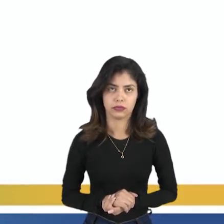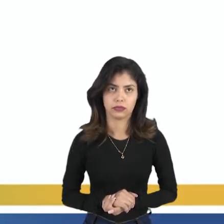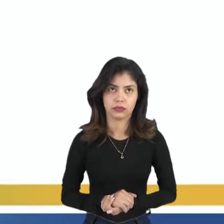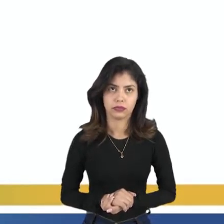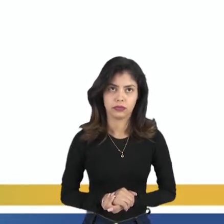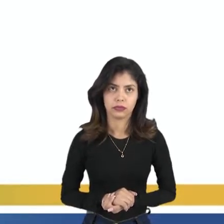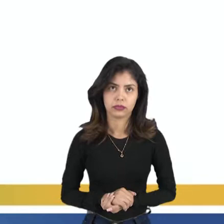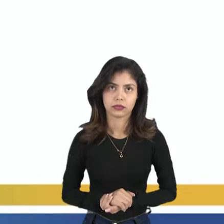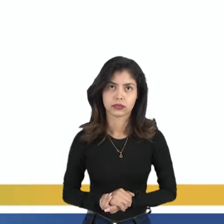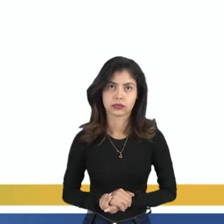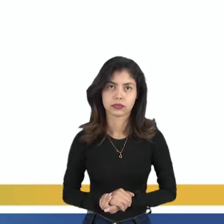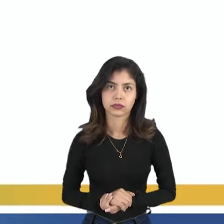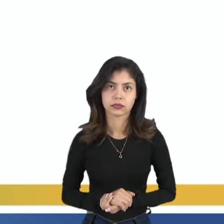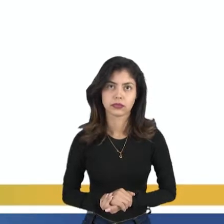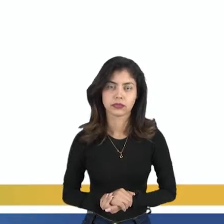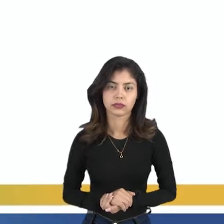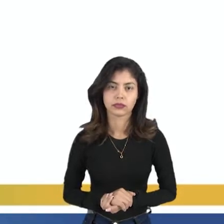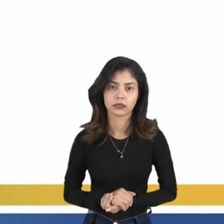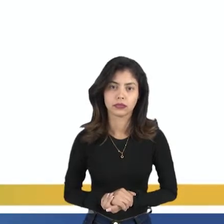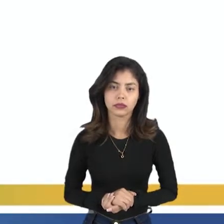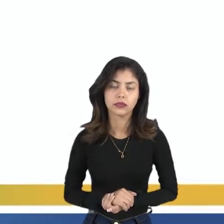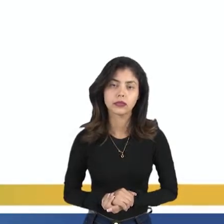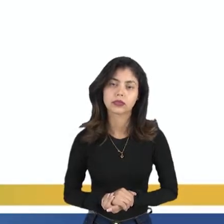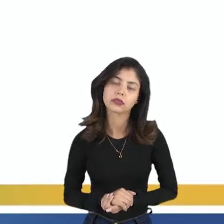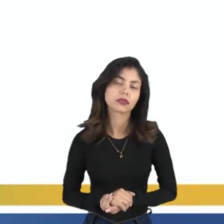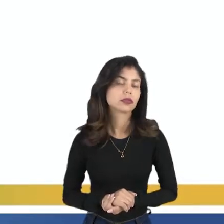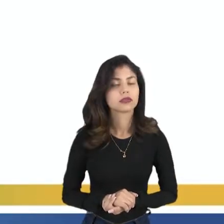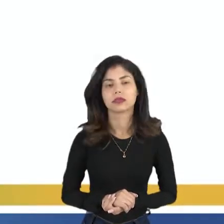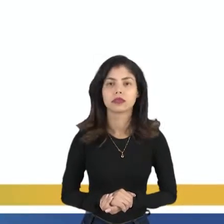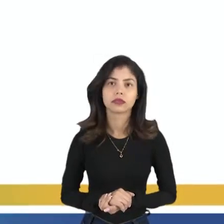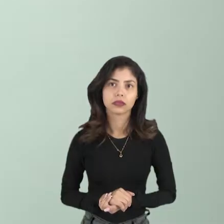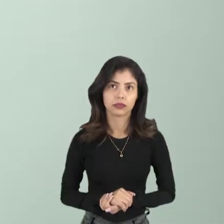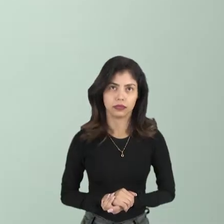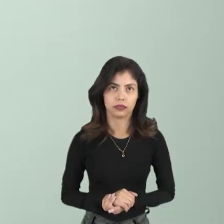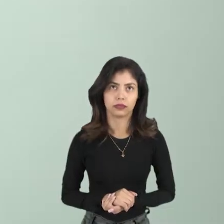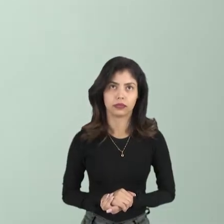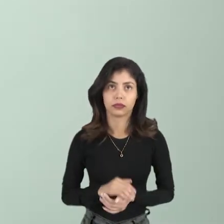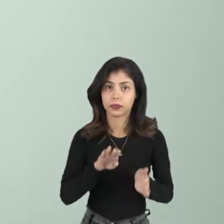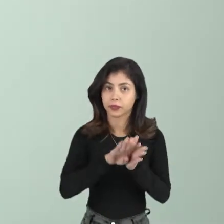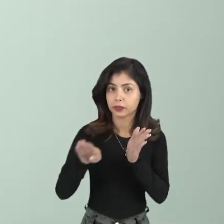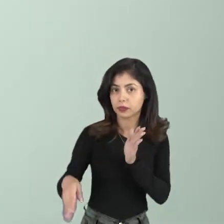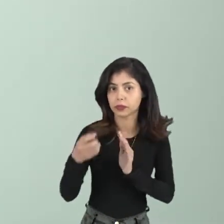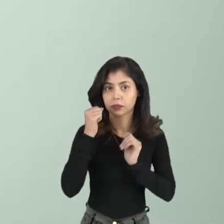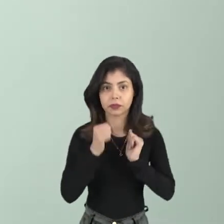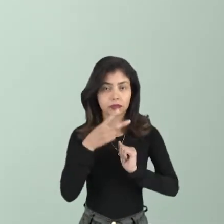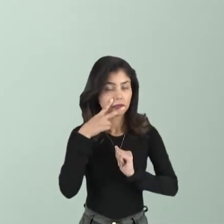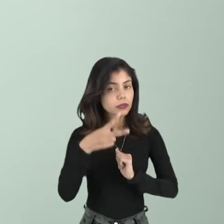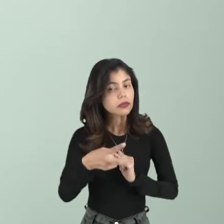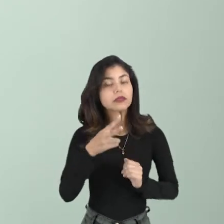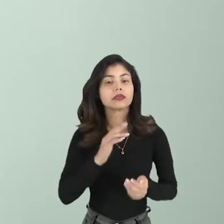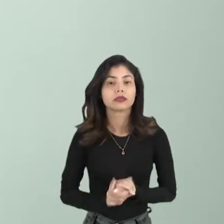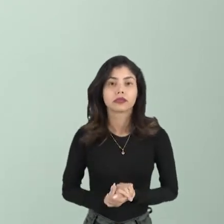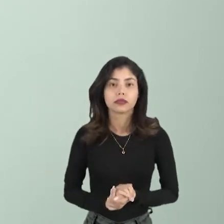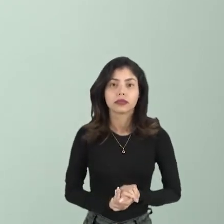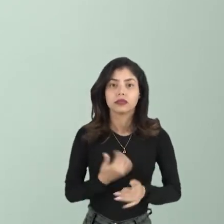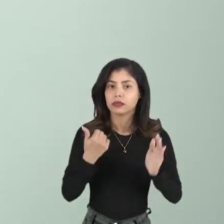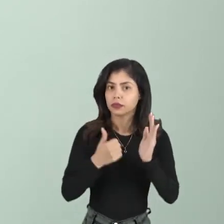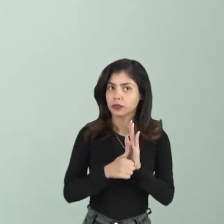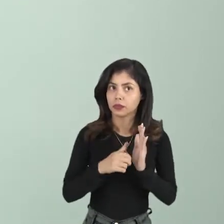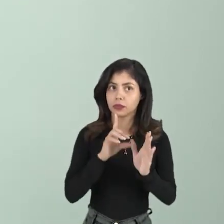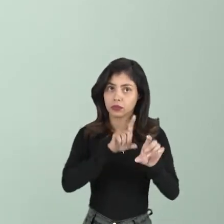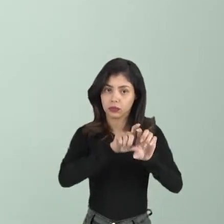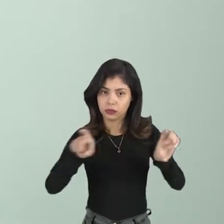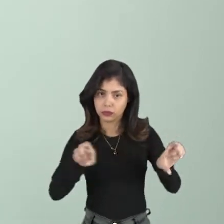unos jeans obtendrás un look urbano. Embaixo nós podemos ver, né, a identificação